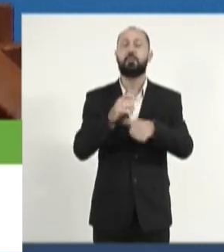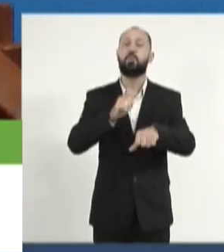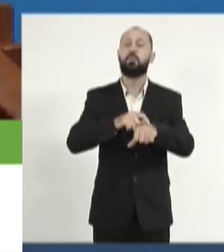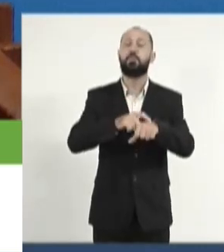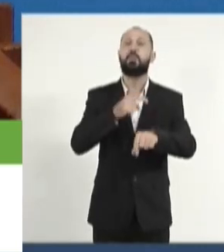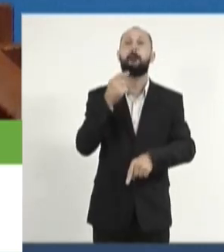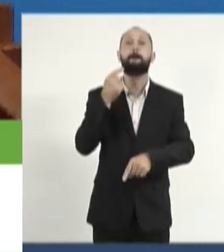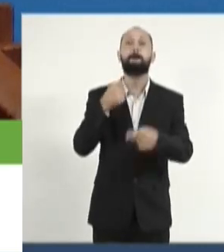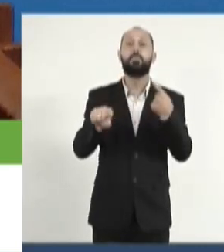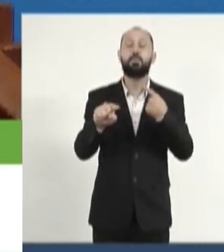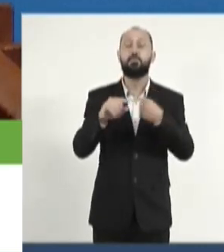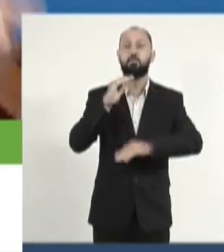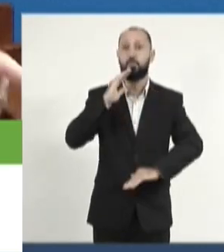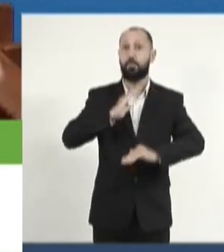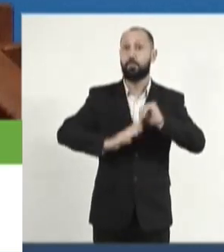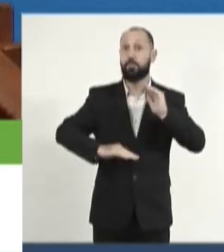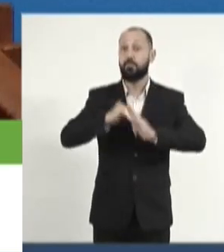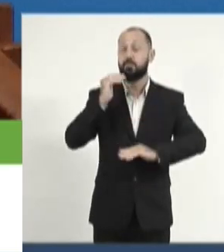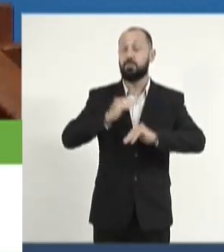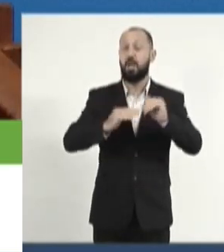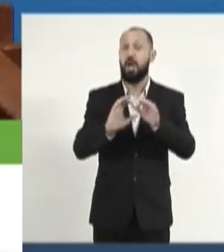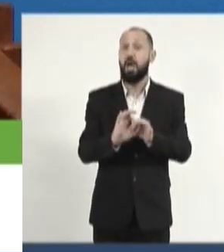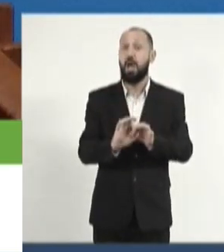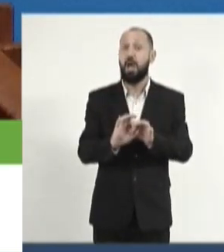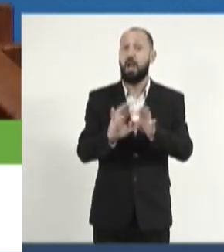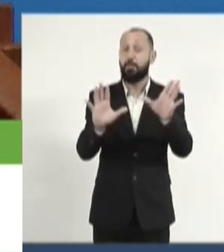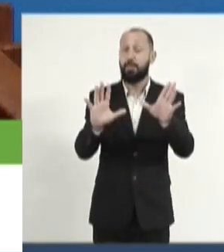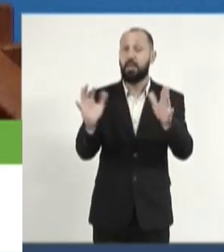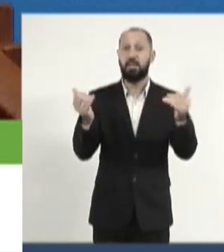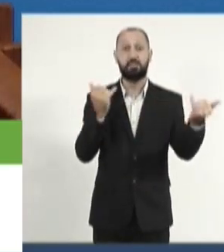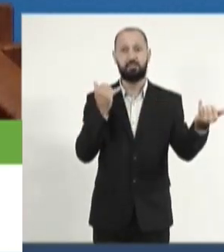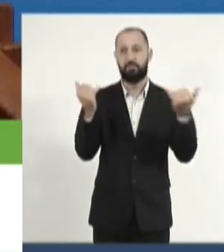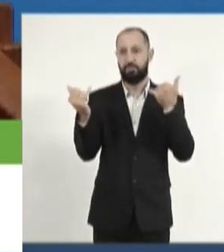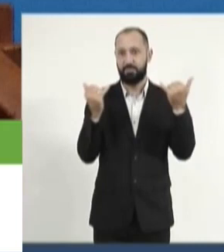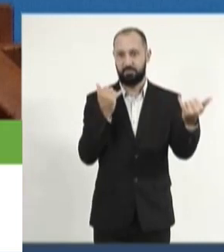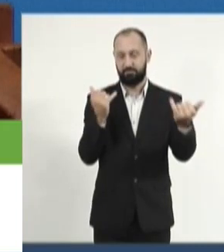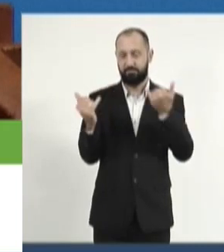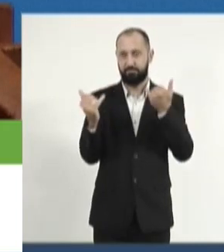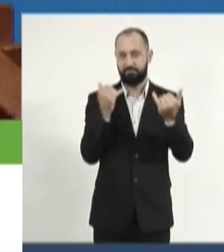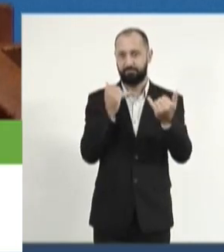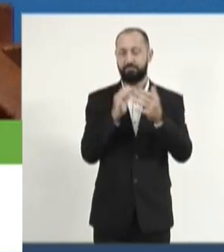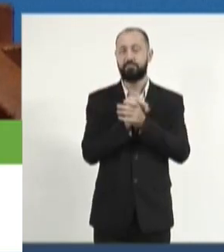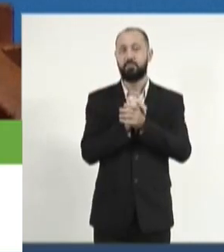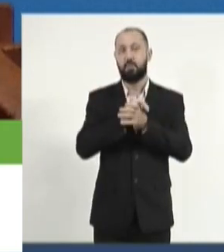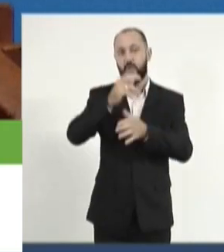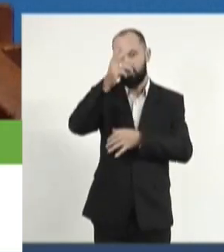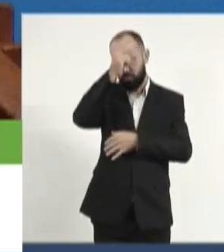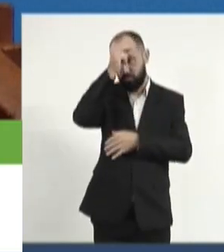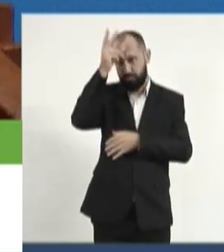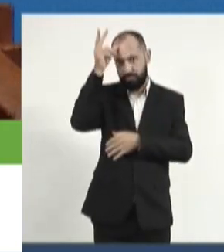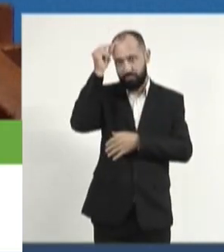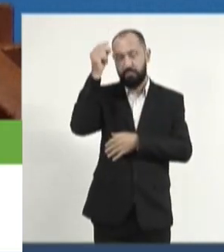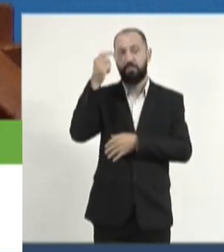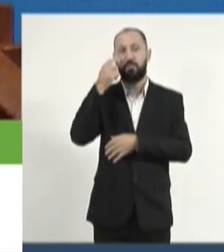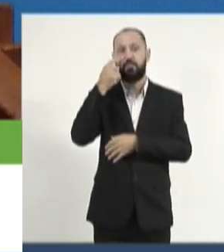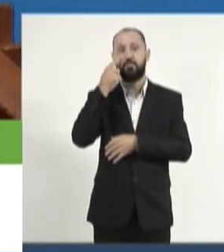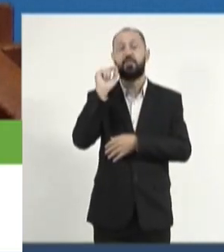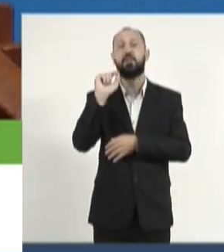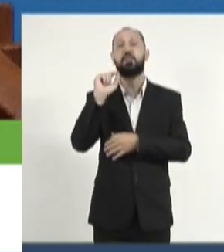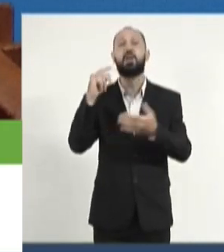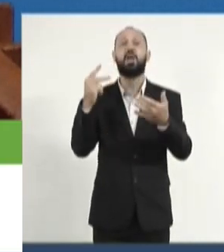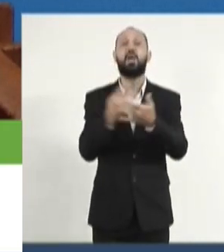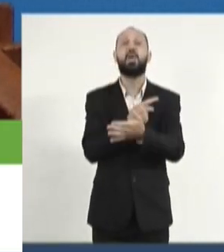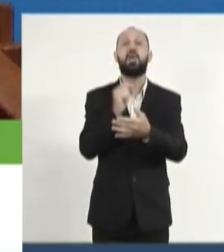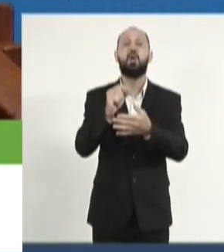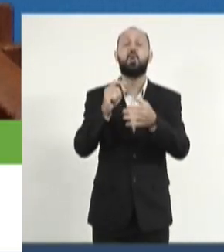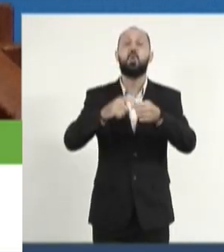os servidores do município de fornecer essas informações, o prefeito atentou contra